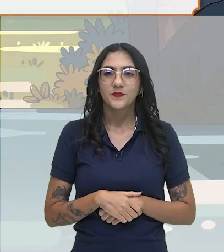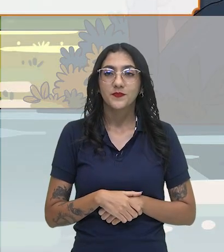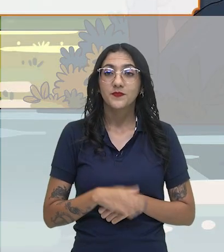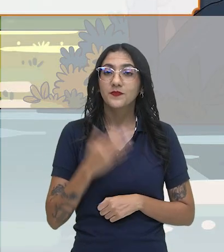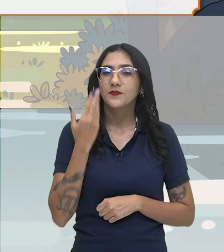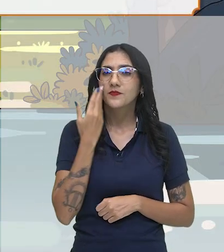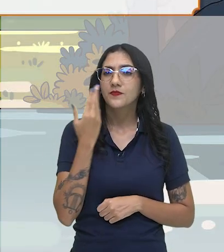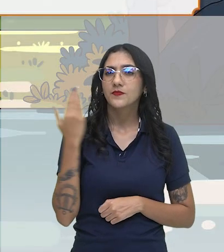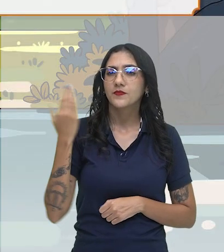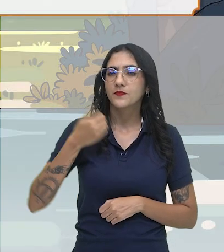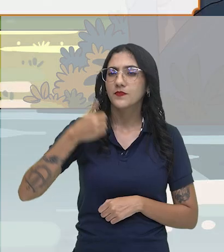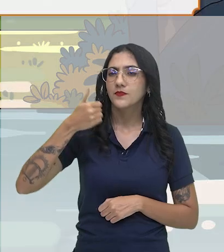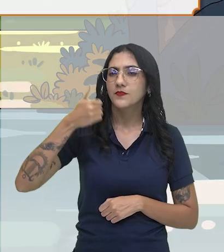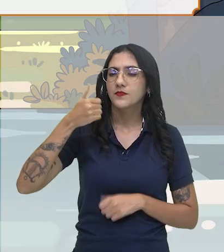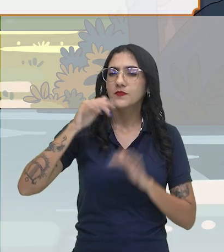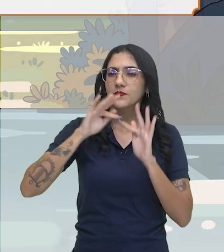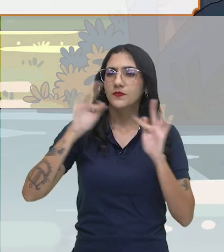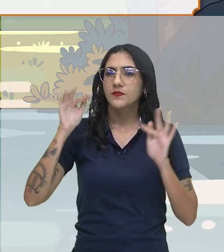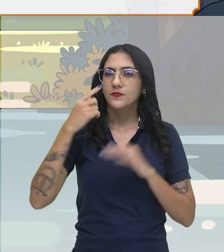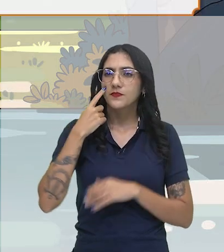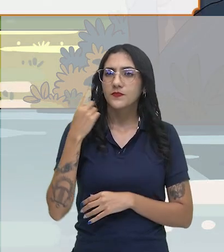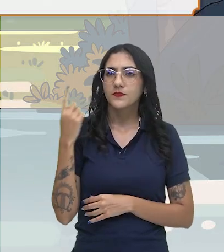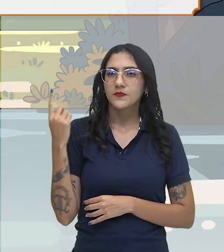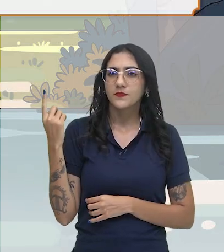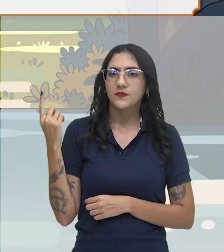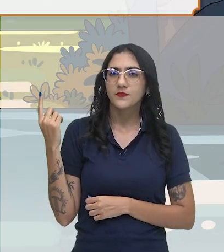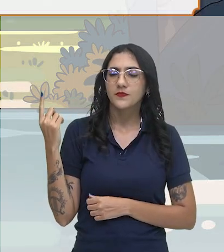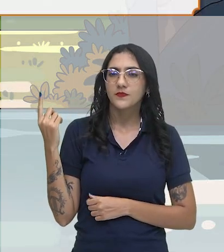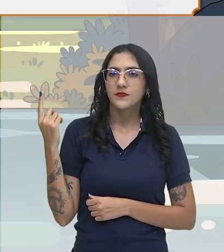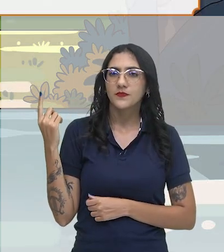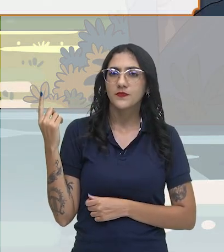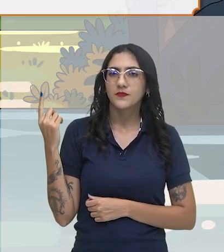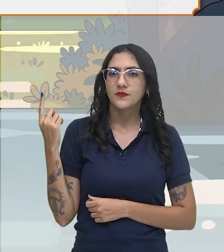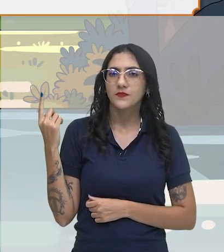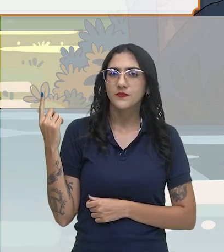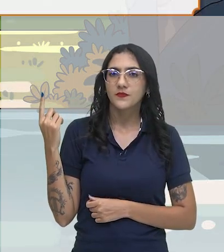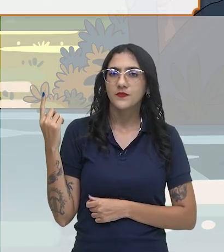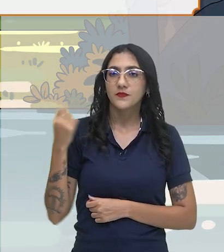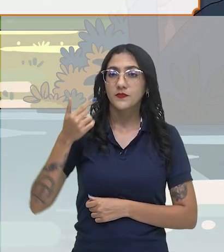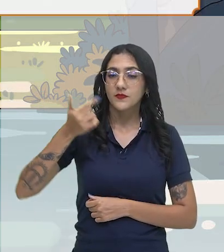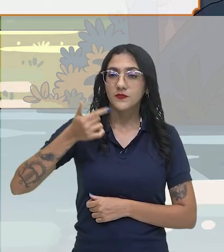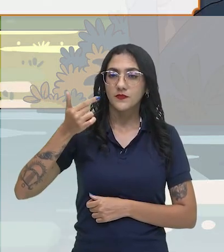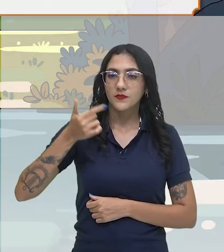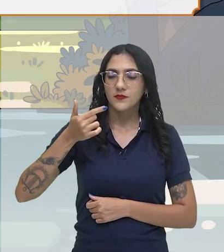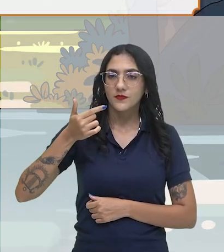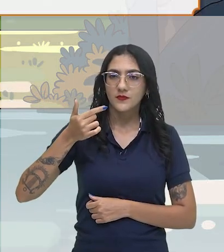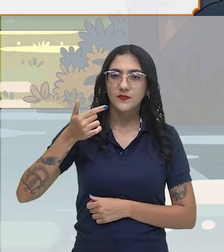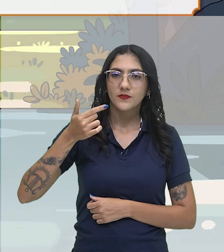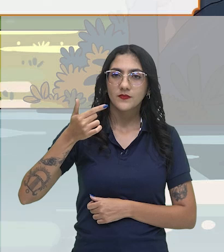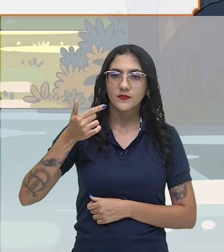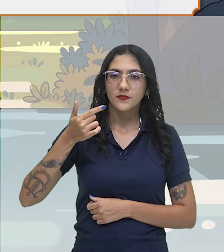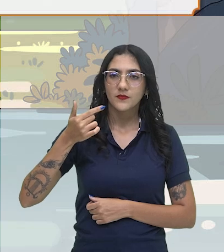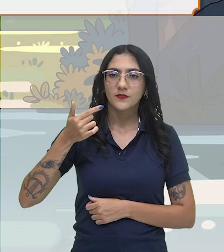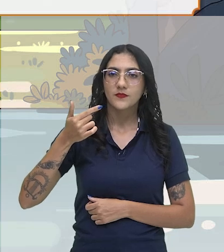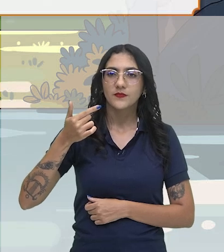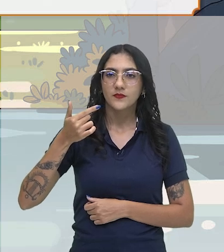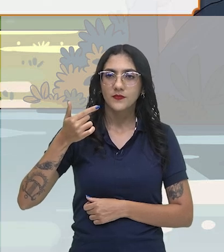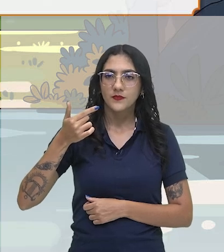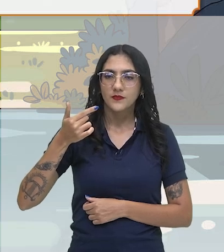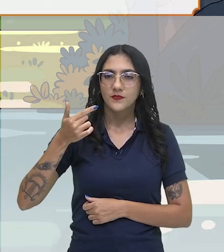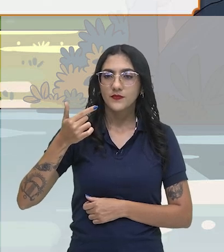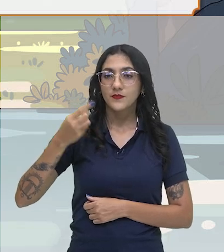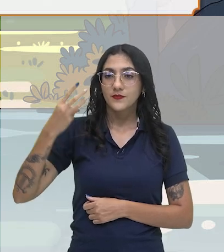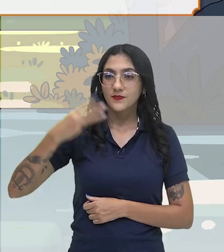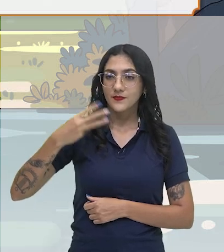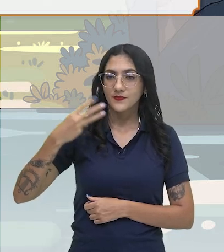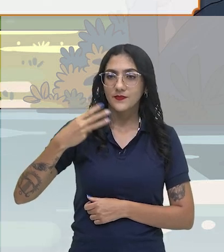essas 3 frases. They have either a gaping mouth on the stomach, Pirarucu, who was a fish at a